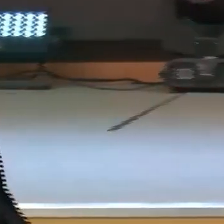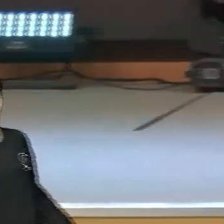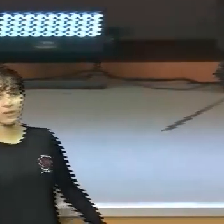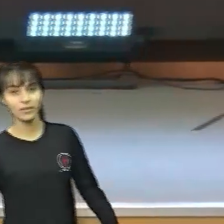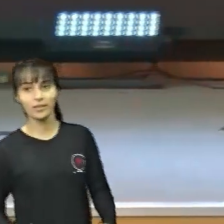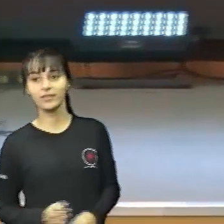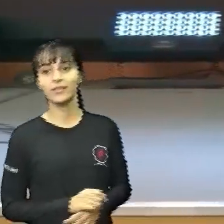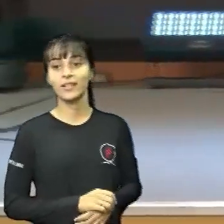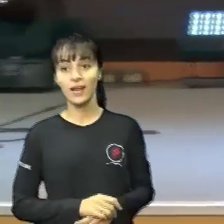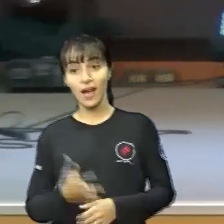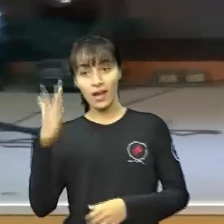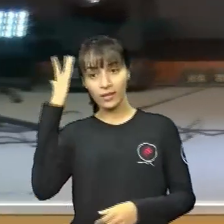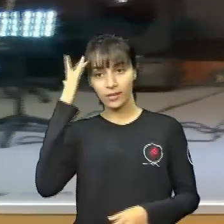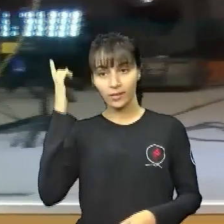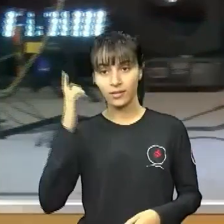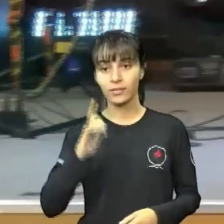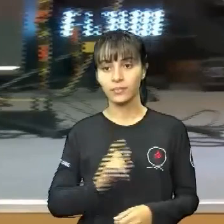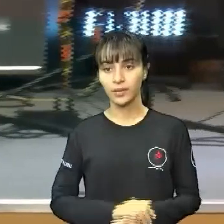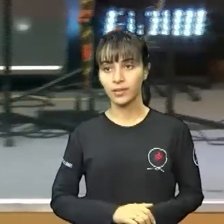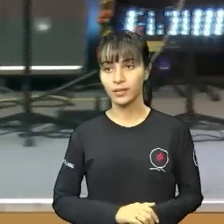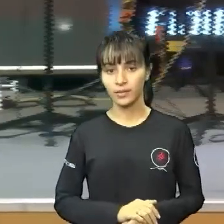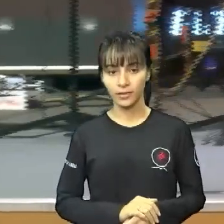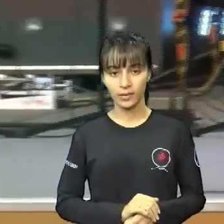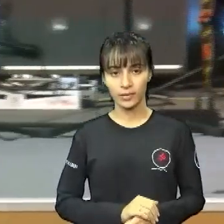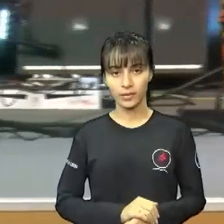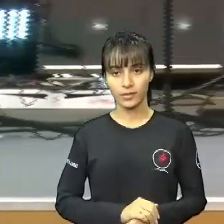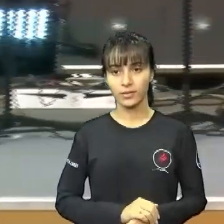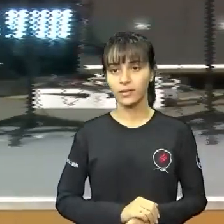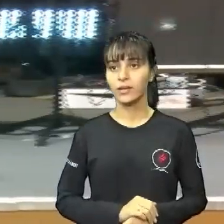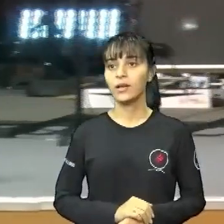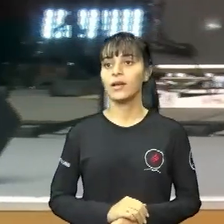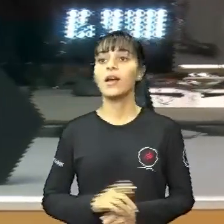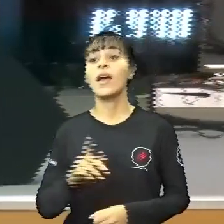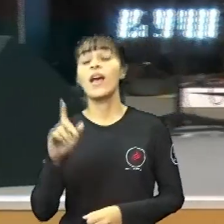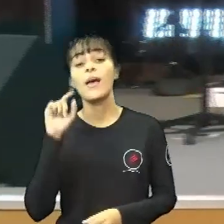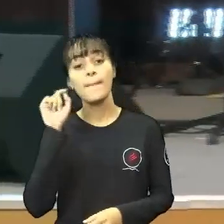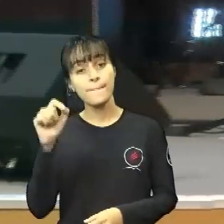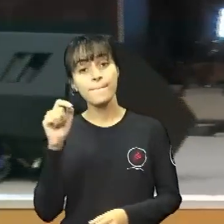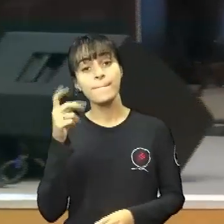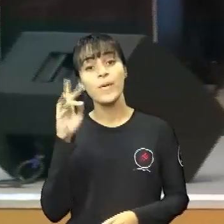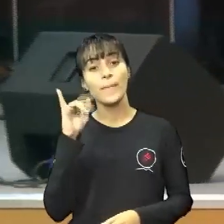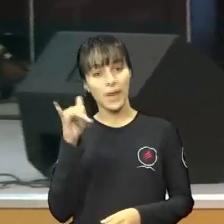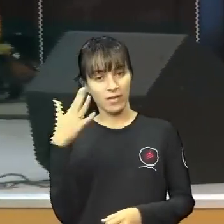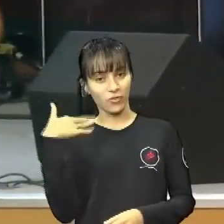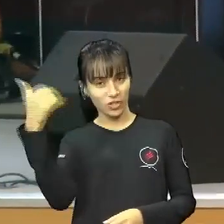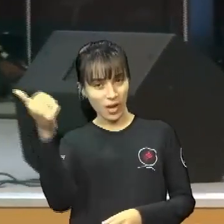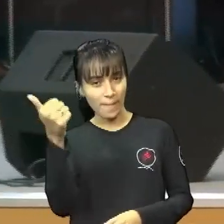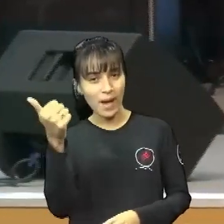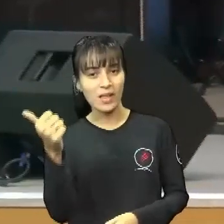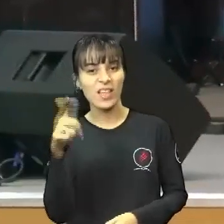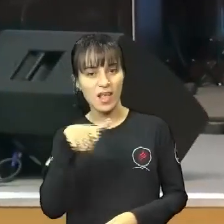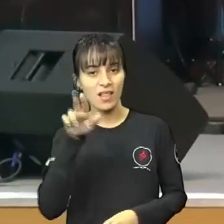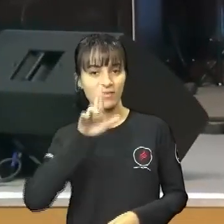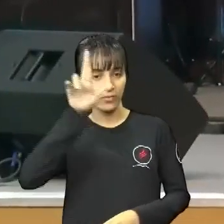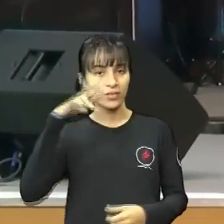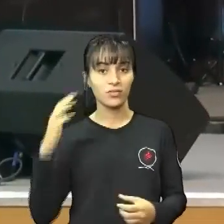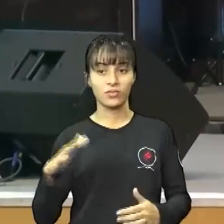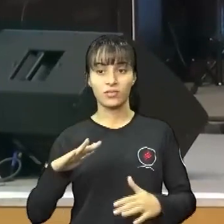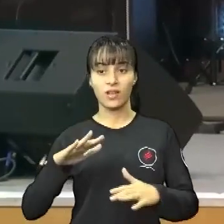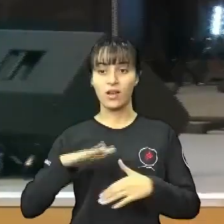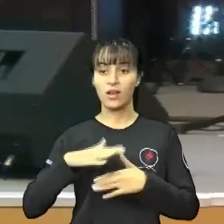na época que o militar tavam por cima da carne seca Olha a encrenca que ele ia arrumar se meu pai não fosse isso aí meu pai é